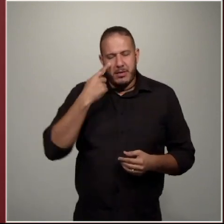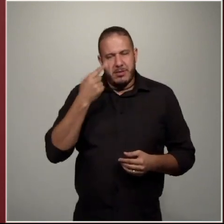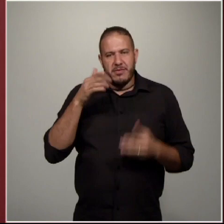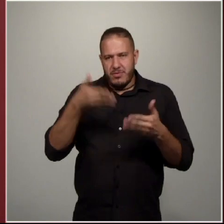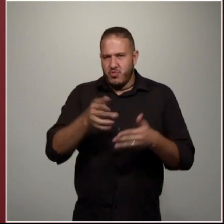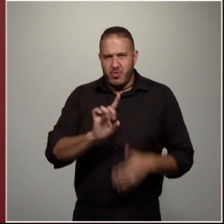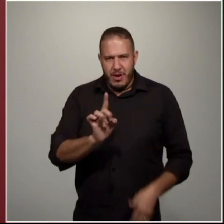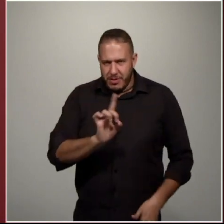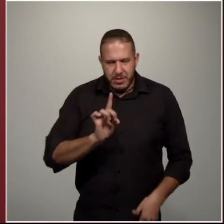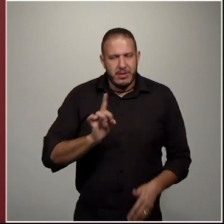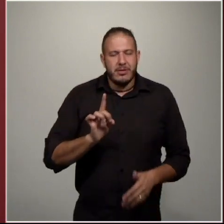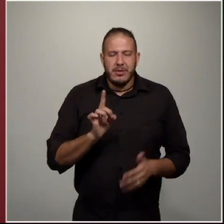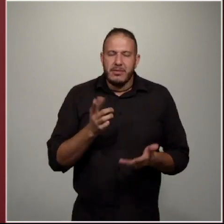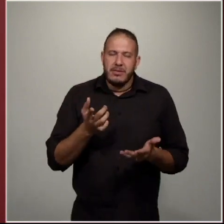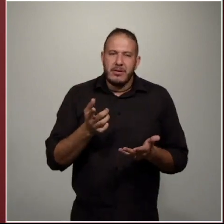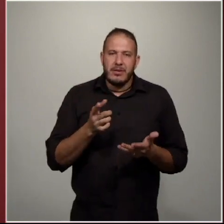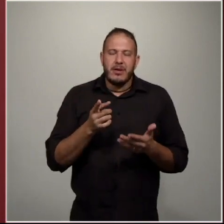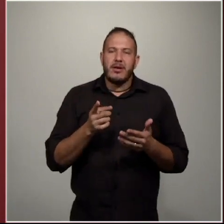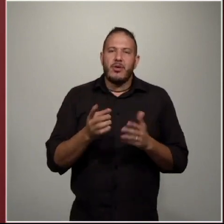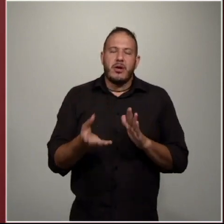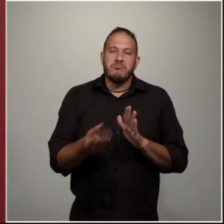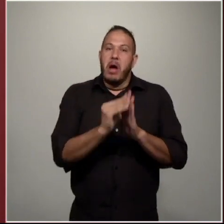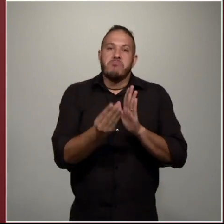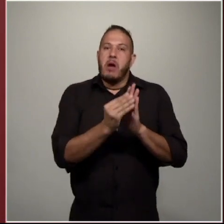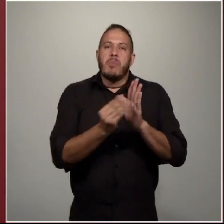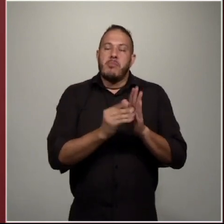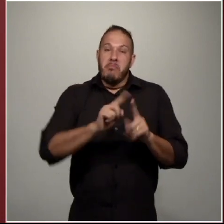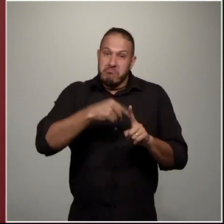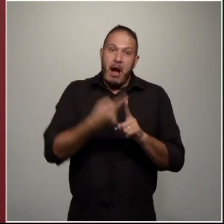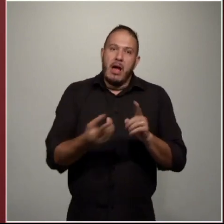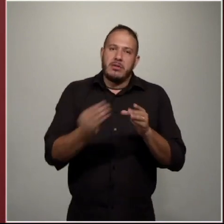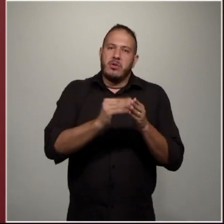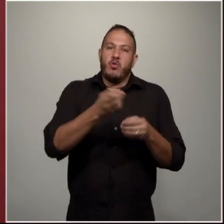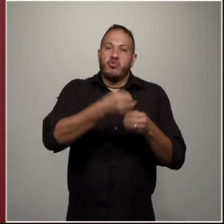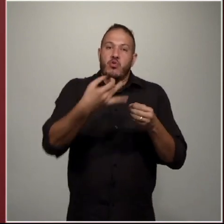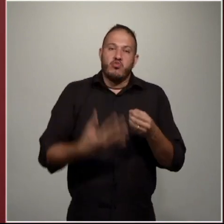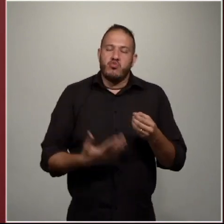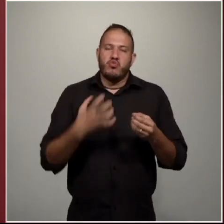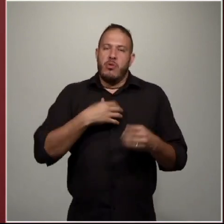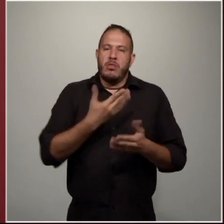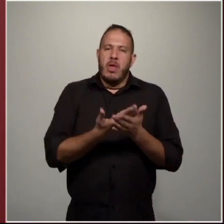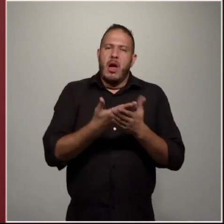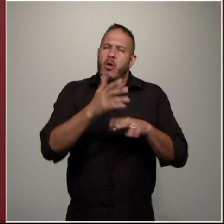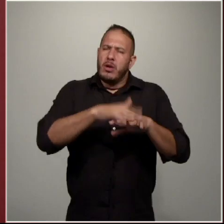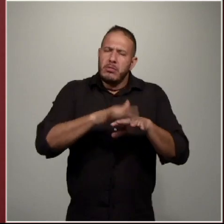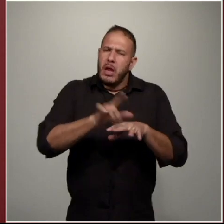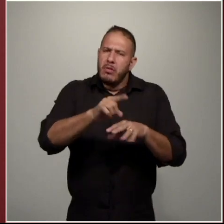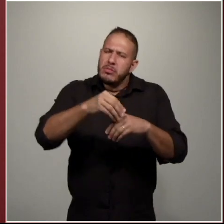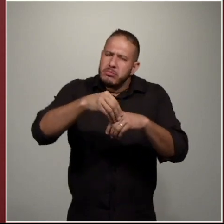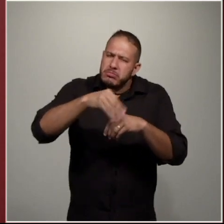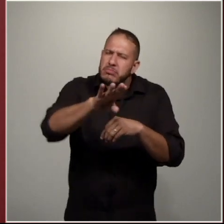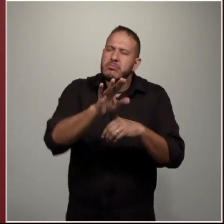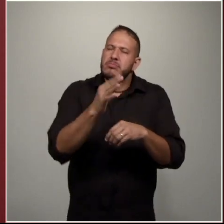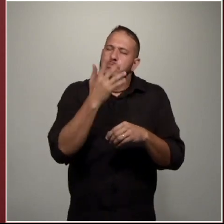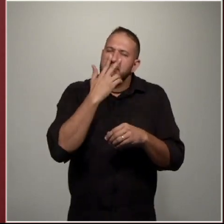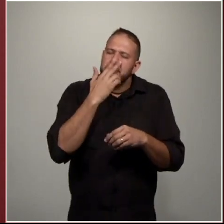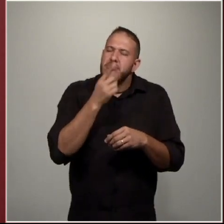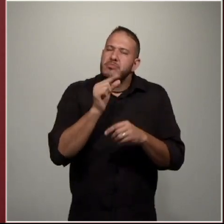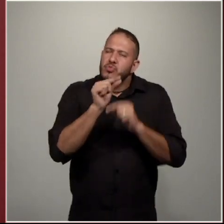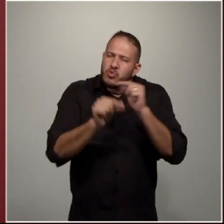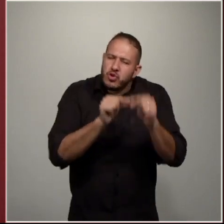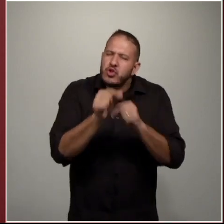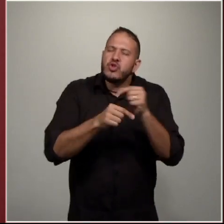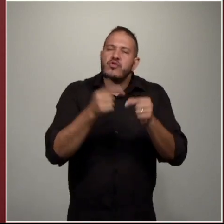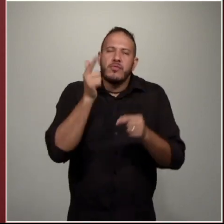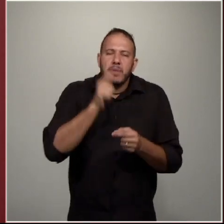essa não é não é colocar mais esse conteúdo nas aulas de matemática mas sem usar como um estopim ali como um motivo